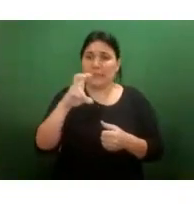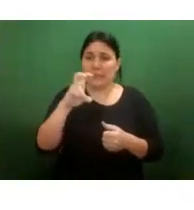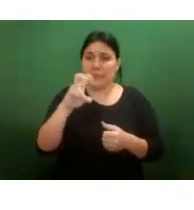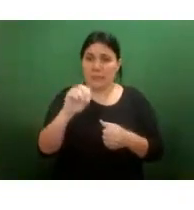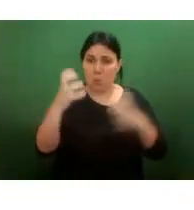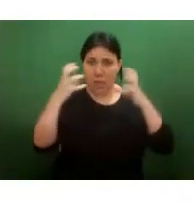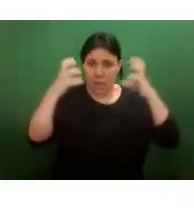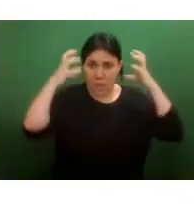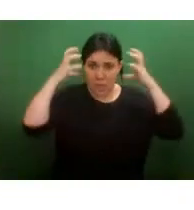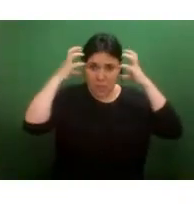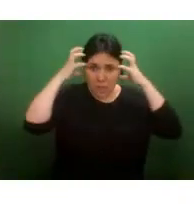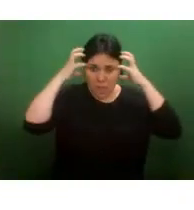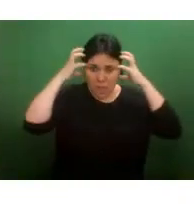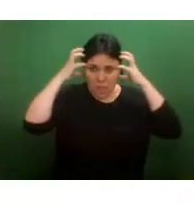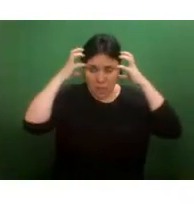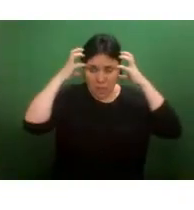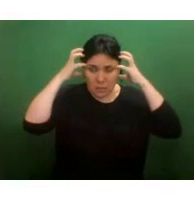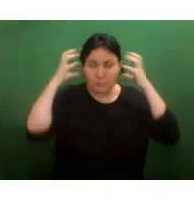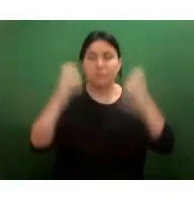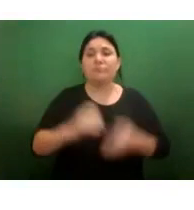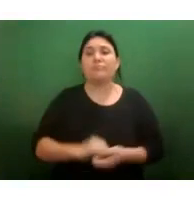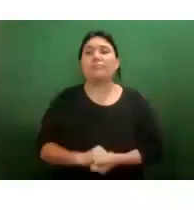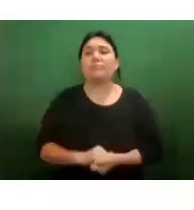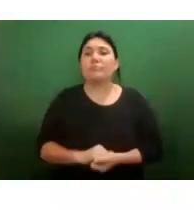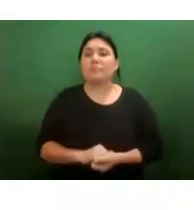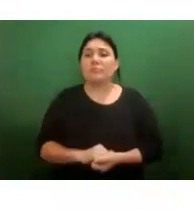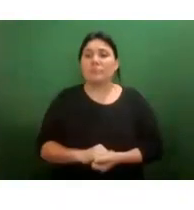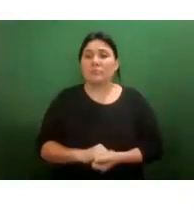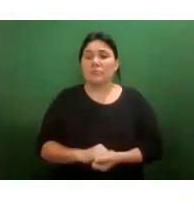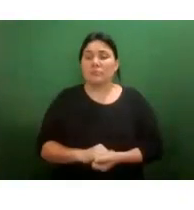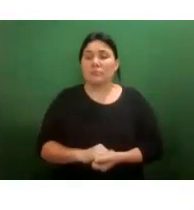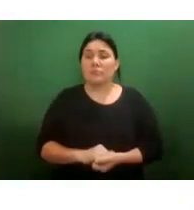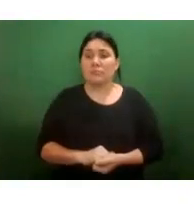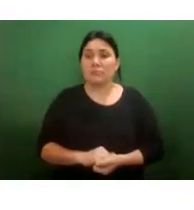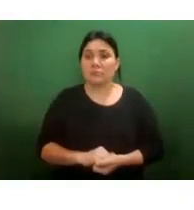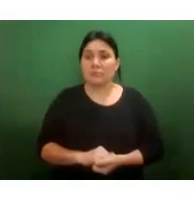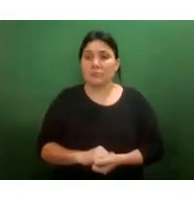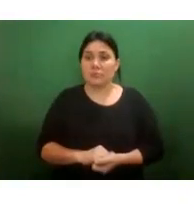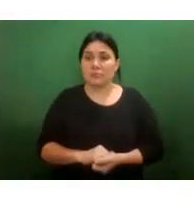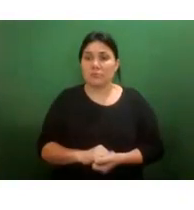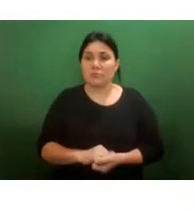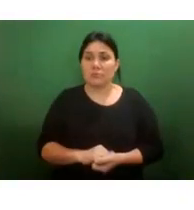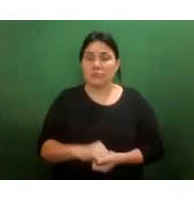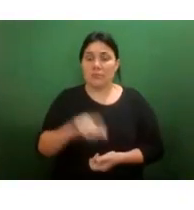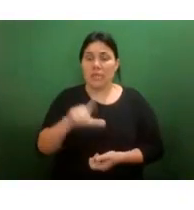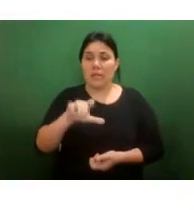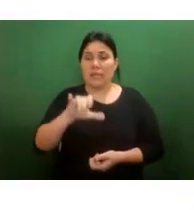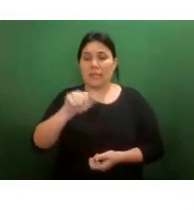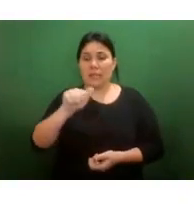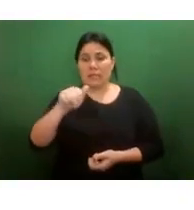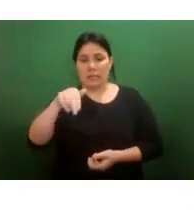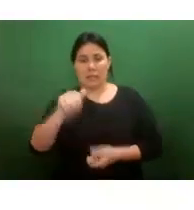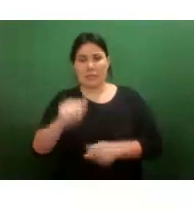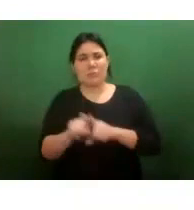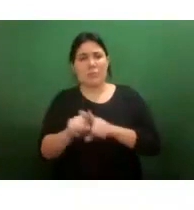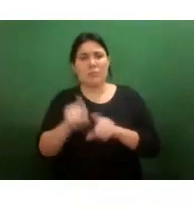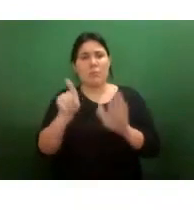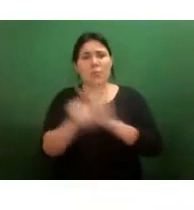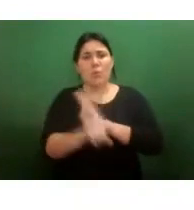50 fones e receptores lá, né? Muito bem. A Eliana também está perguntando a